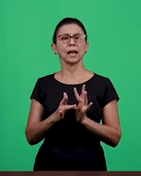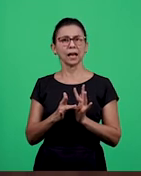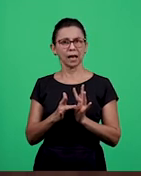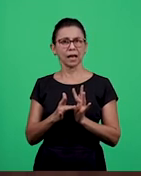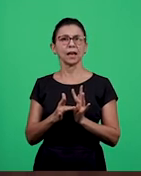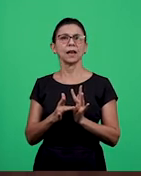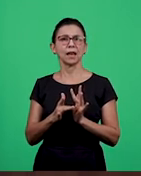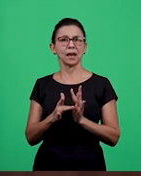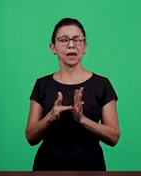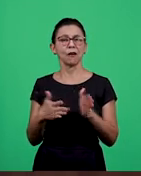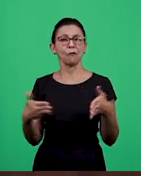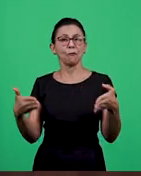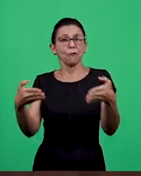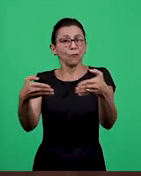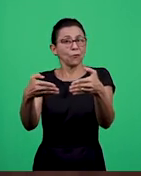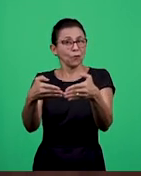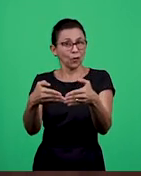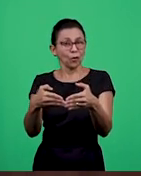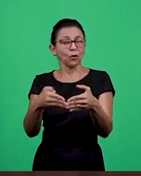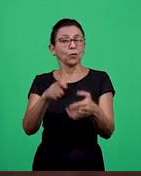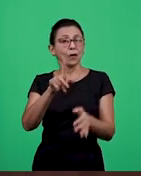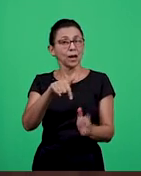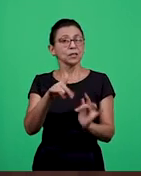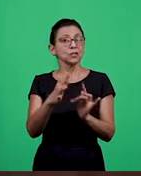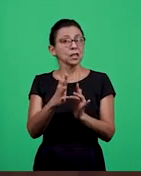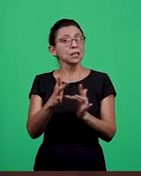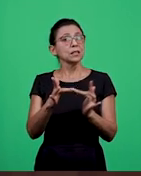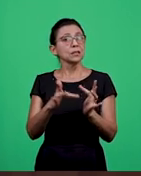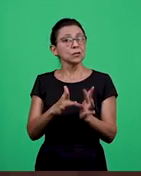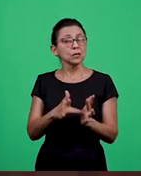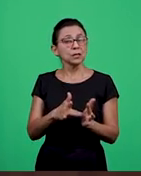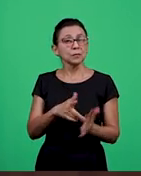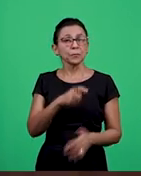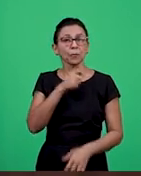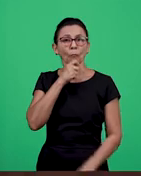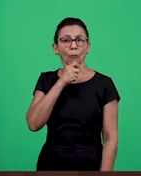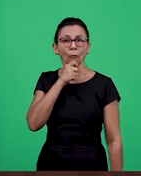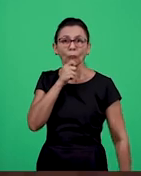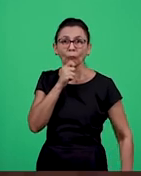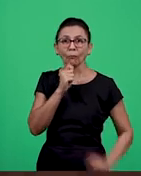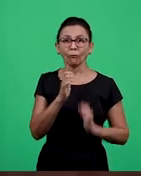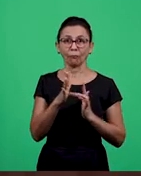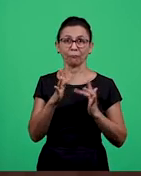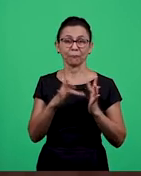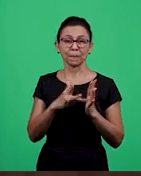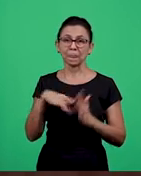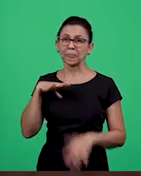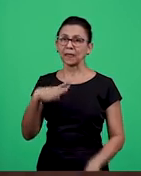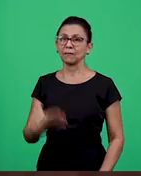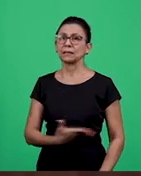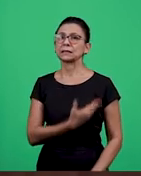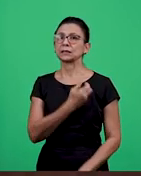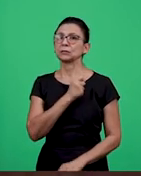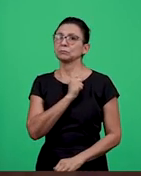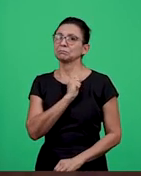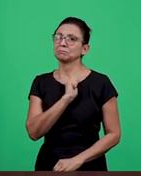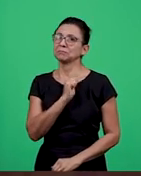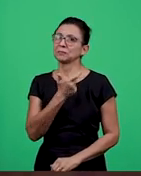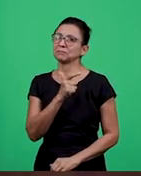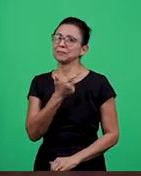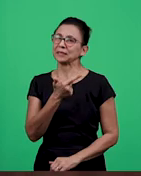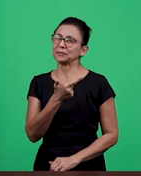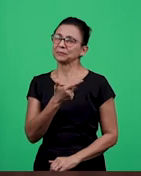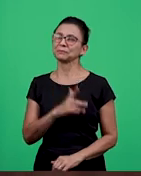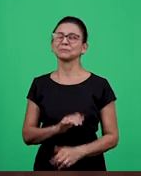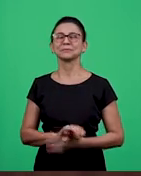tema central da Bíblia. Sem Jesus, não há salvação. Nós lemos